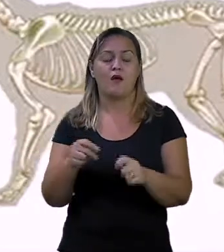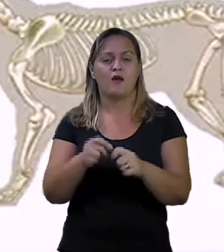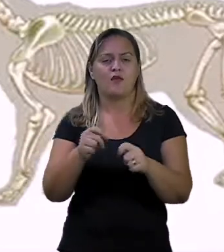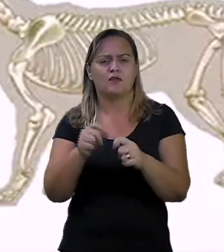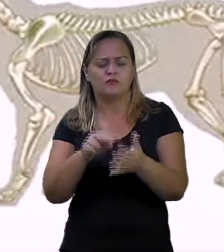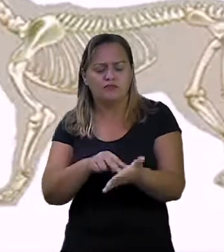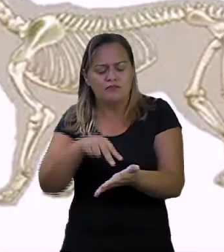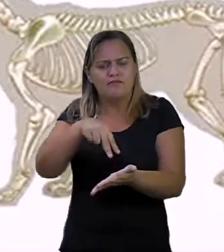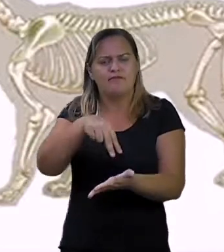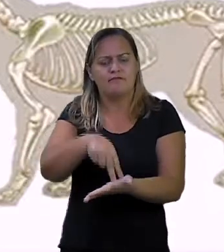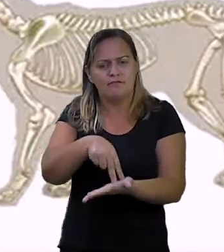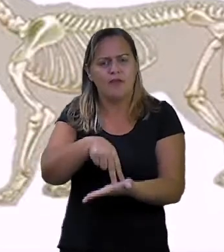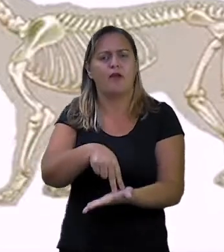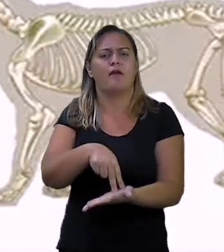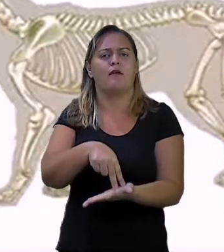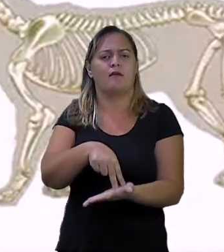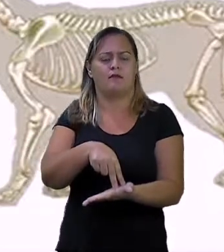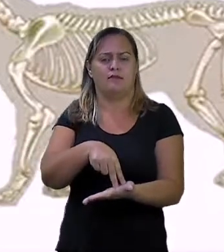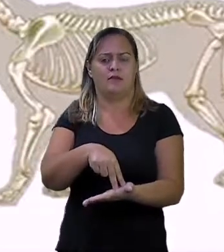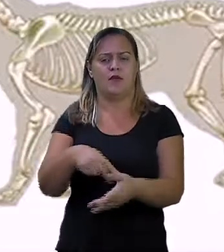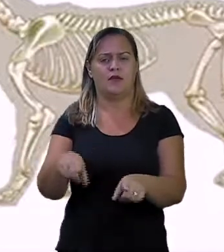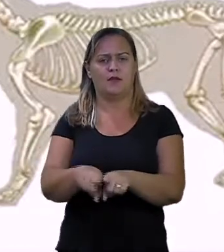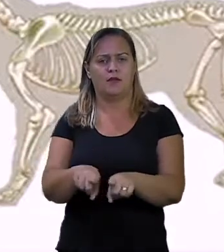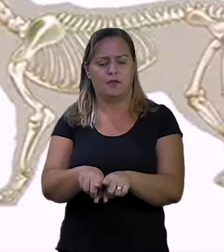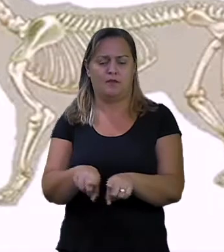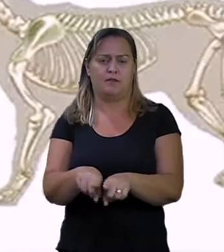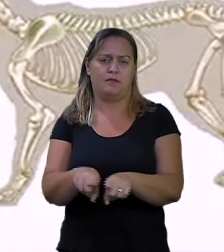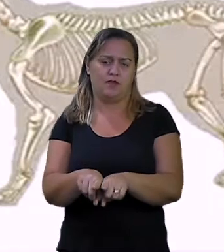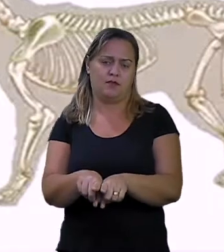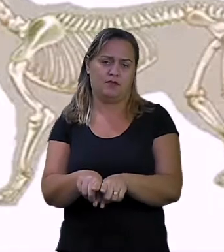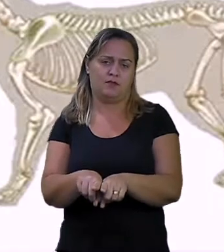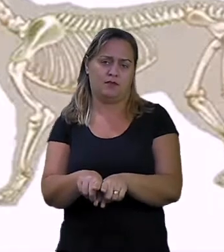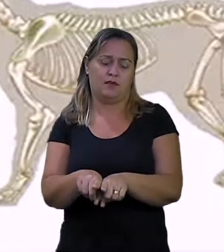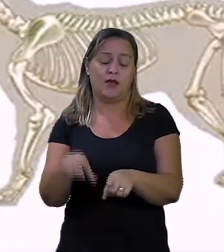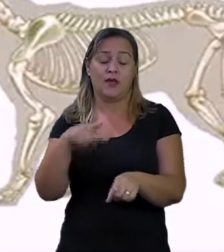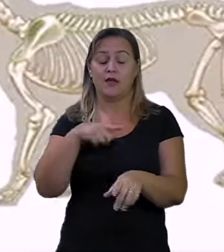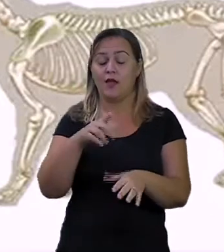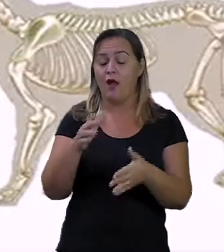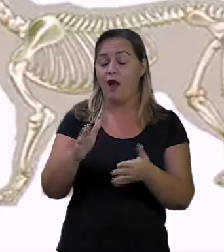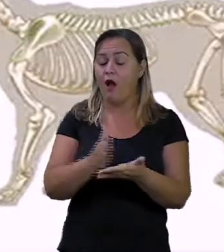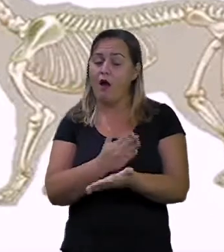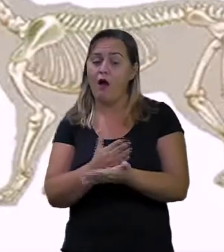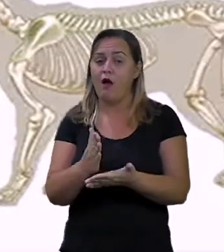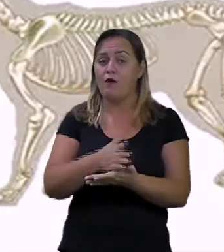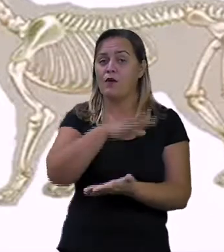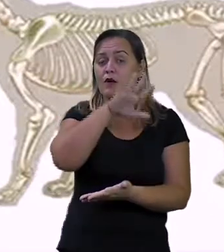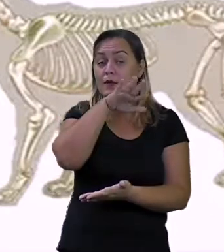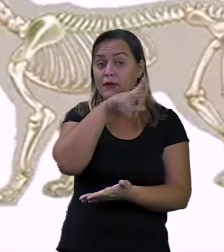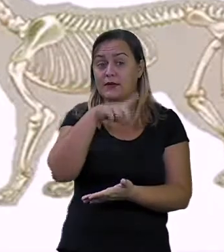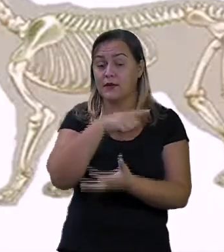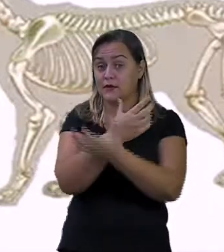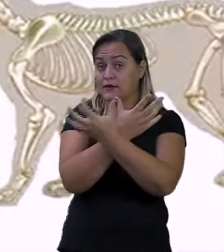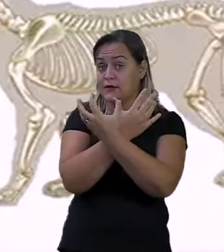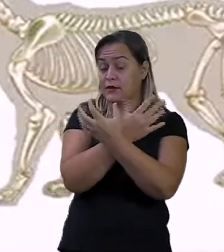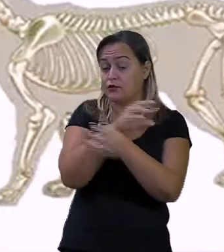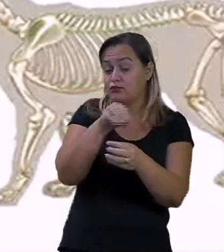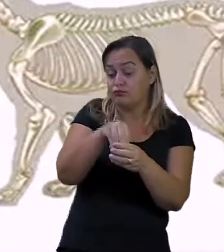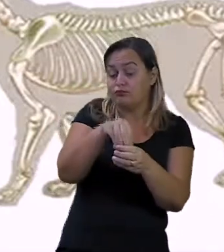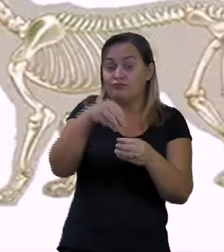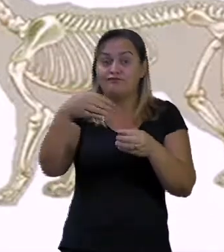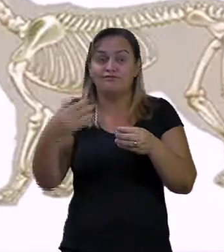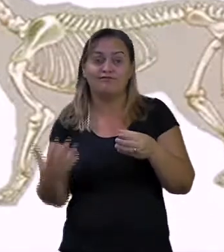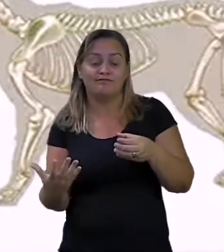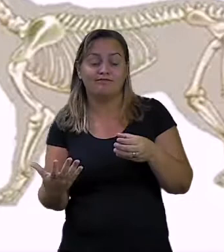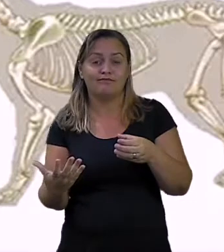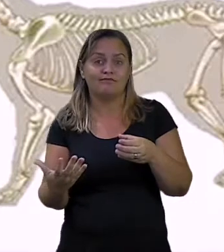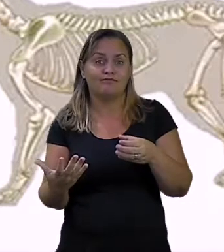E existem alguns animais que possuem o esqueleto na parte externa. E aí, como